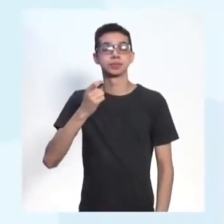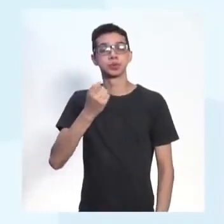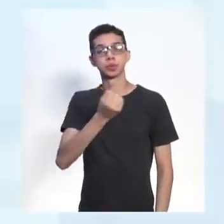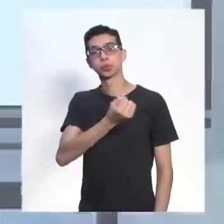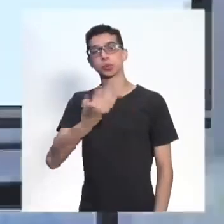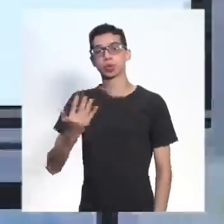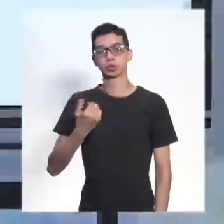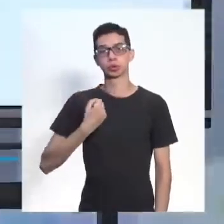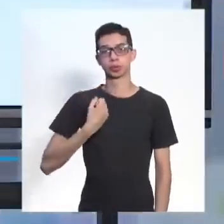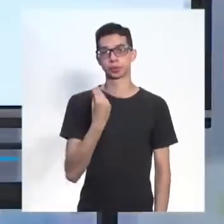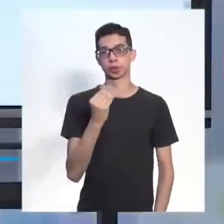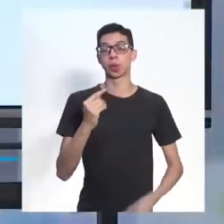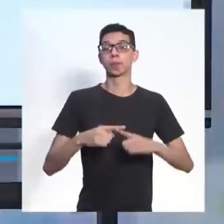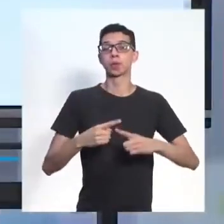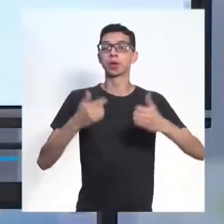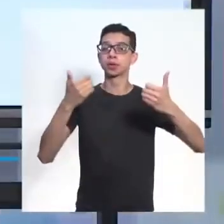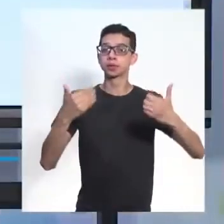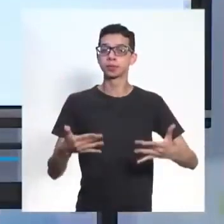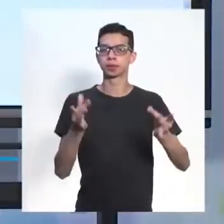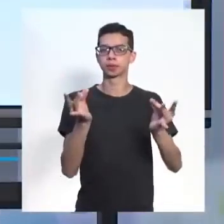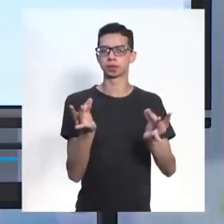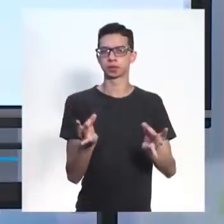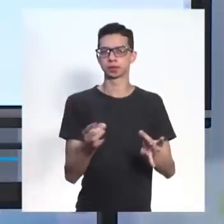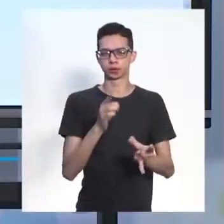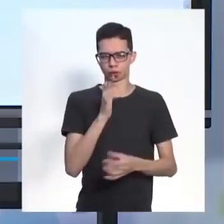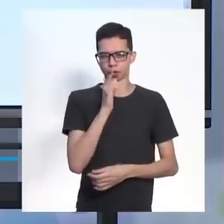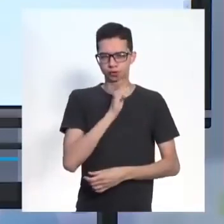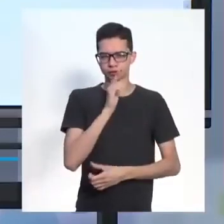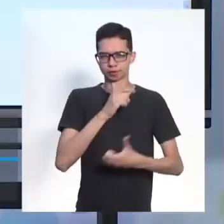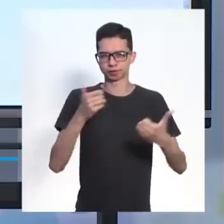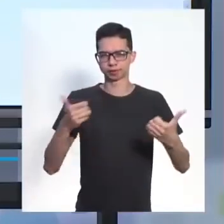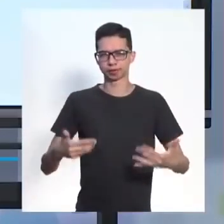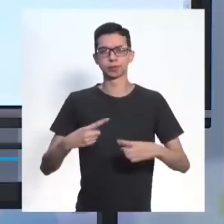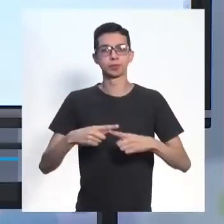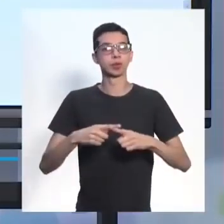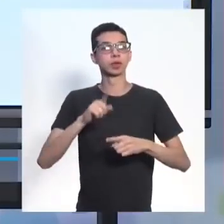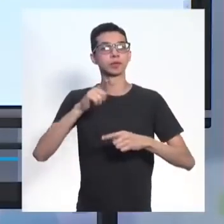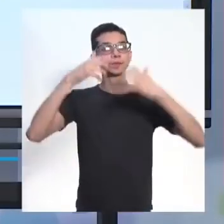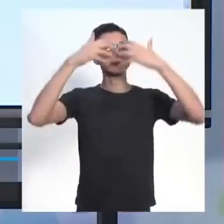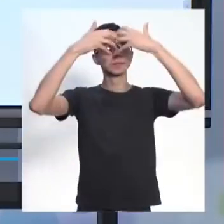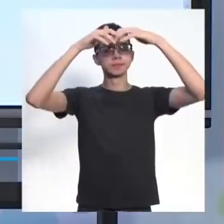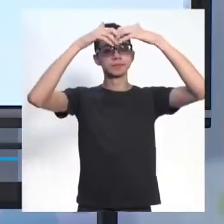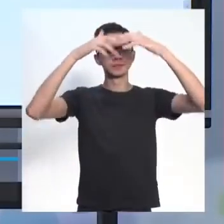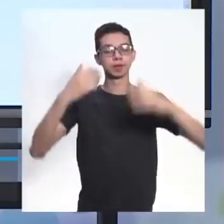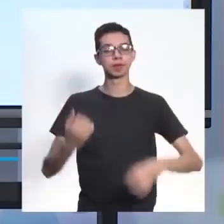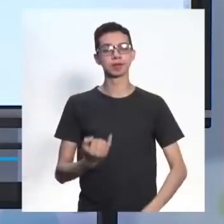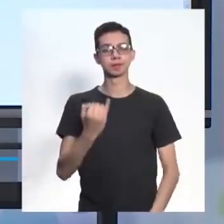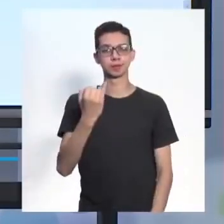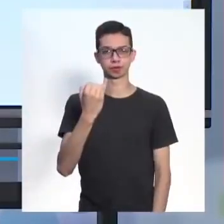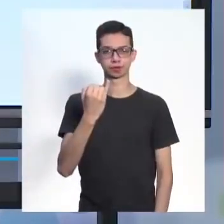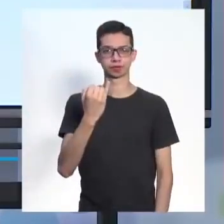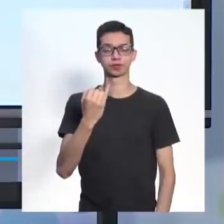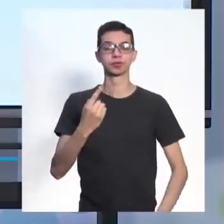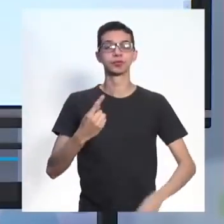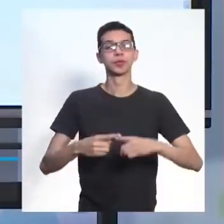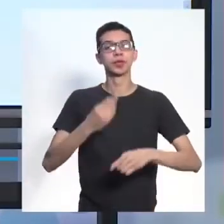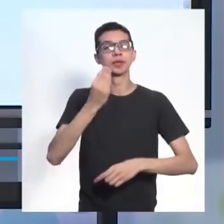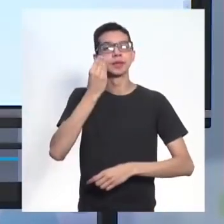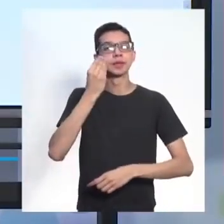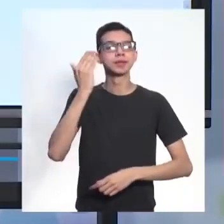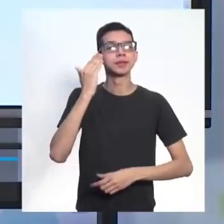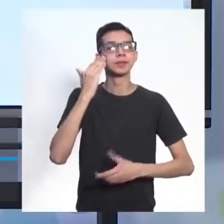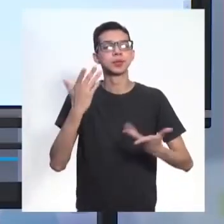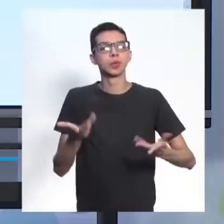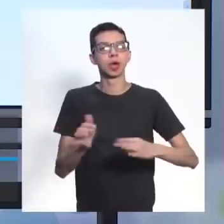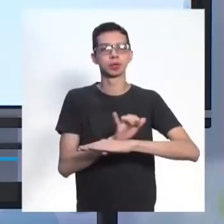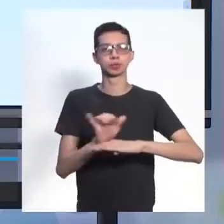por causa disso ou por causa daquilo. Se vocês conseguirem colocar qual que é a ideia de vocês. Muito importante para a gente tentar saber o caminho que a gente